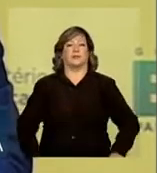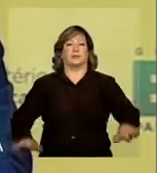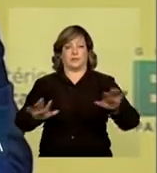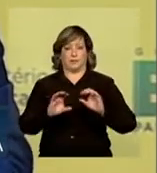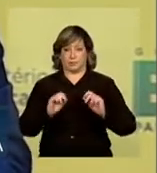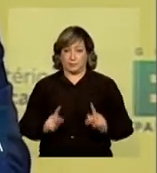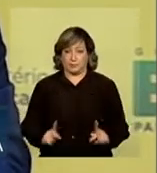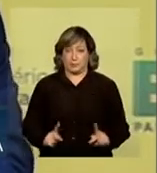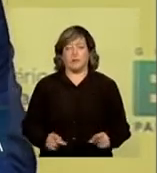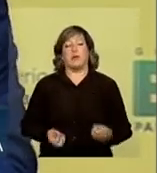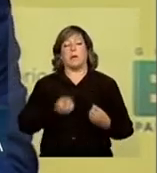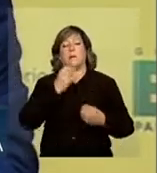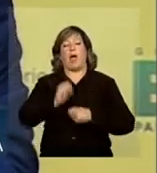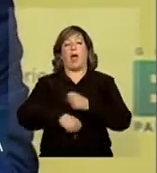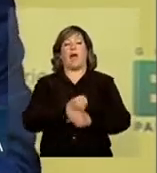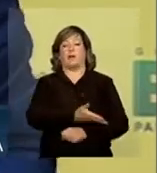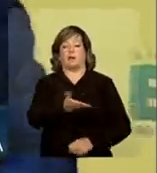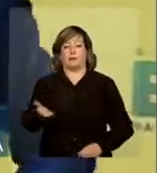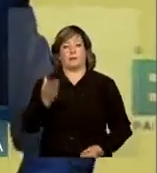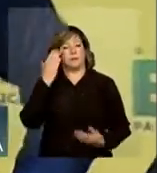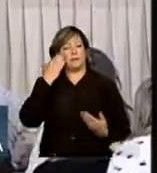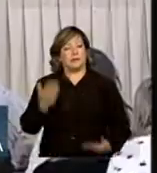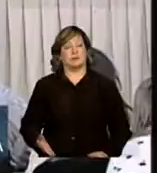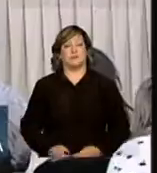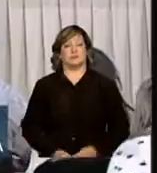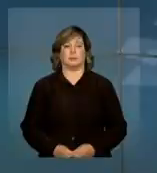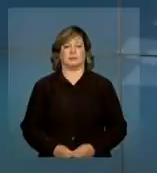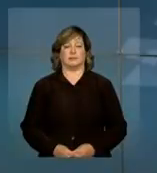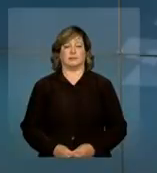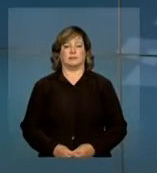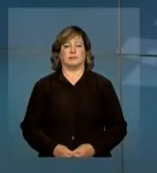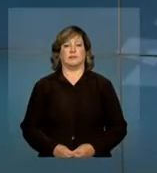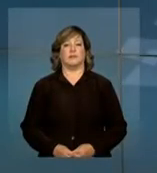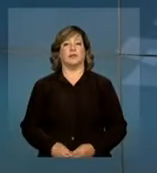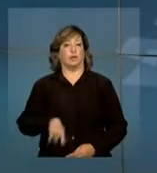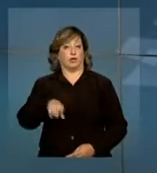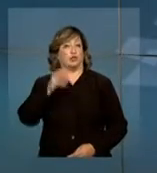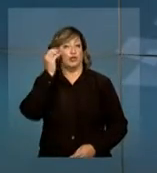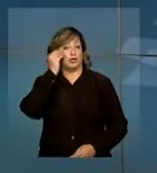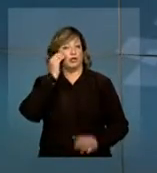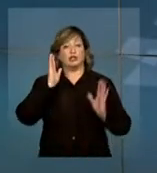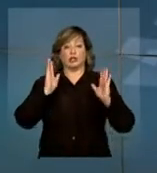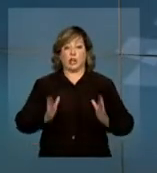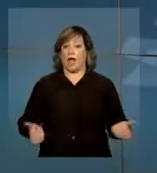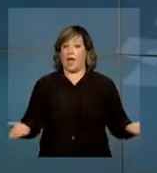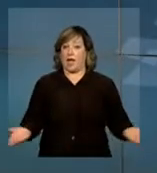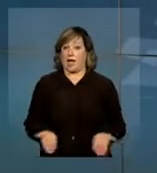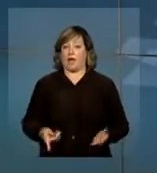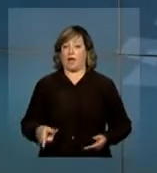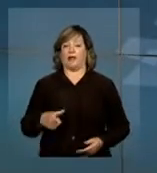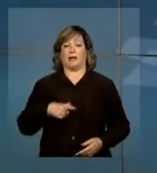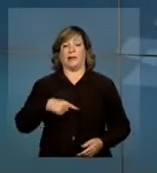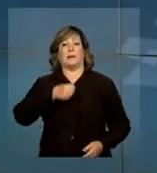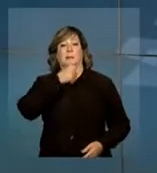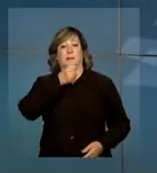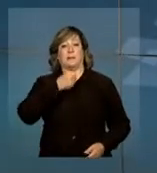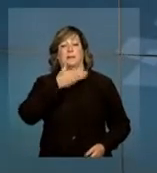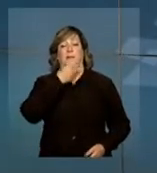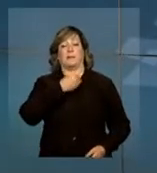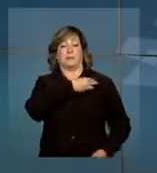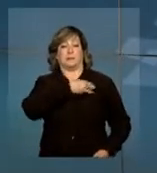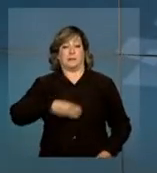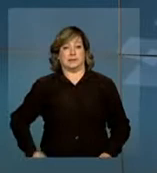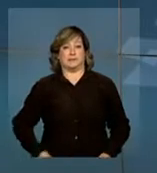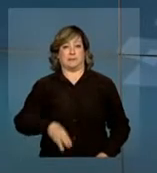tá bom gente tem um bom ano para vocês Muito obrigado se você assistiu a reapresentação da entrevista do Ministro